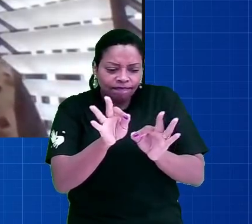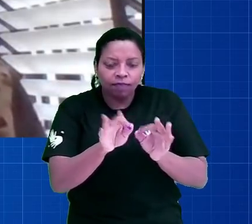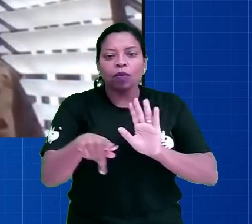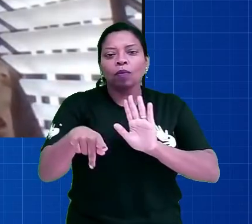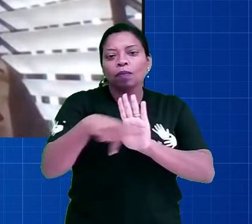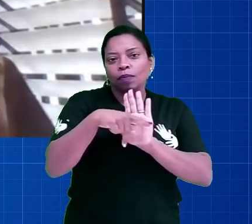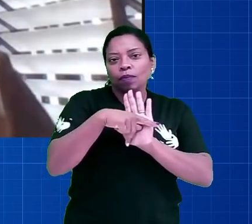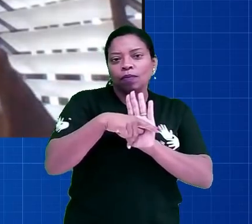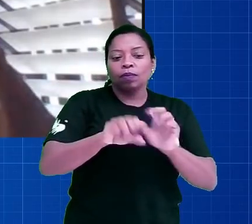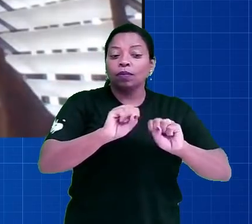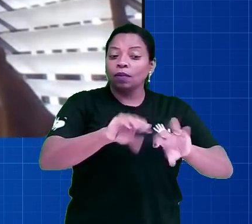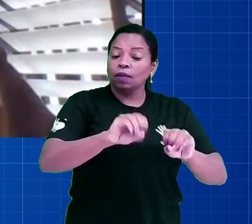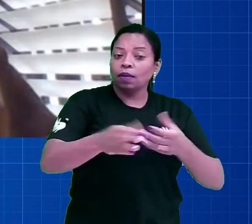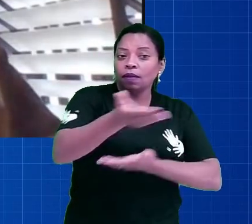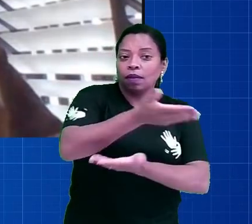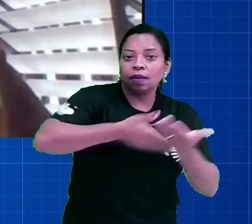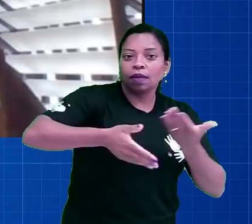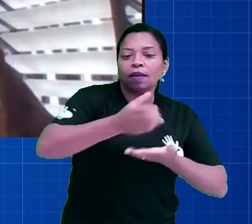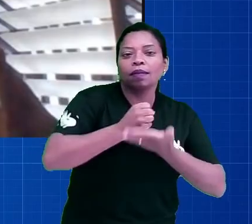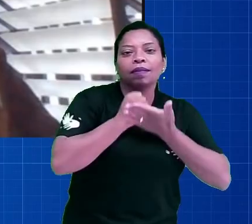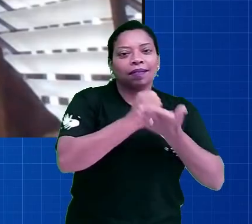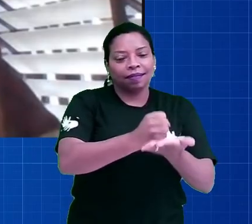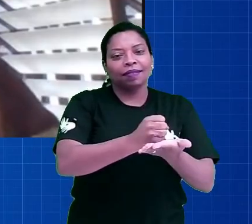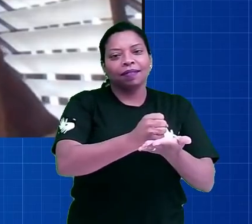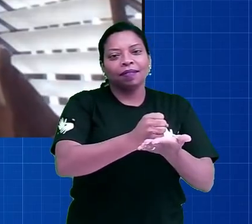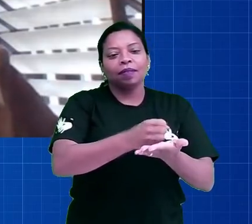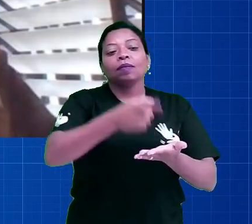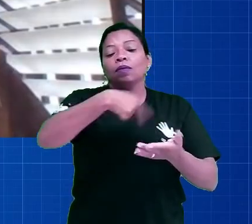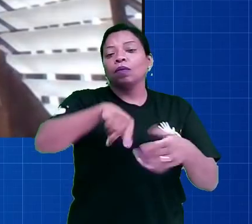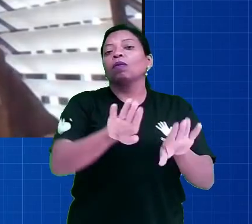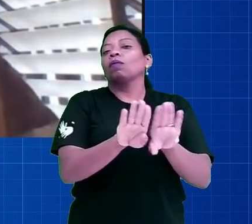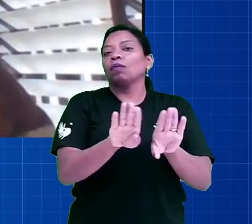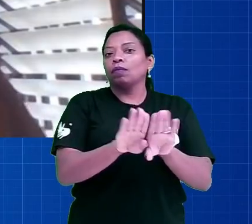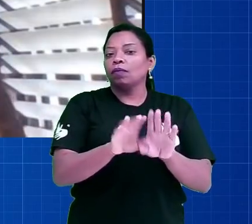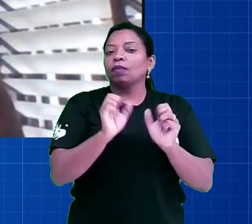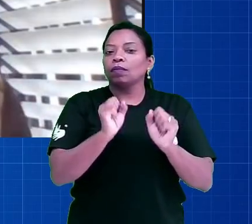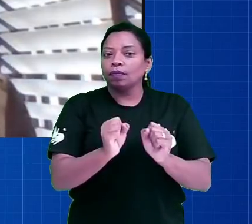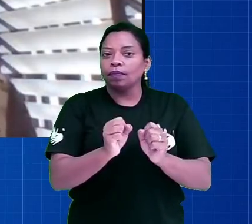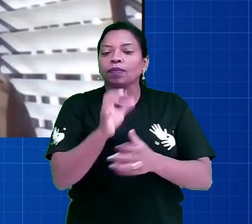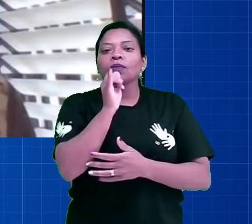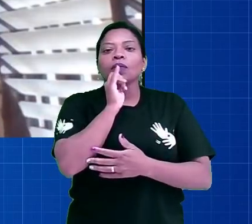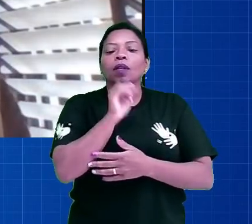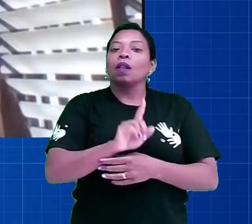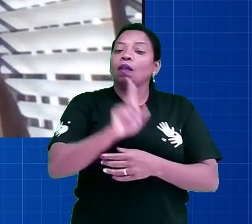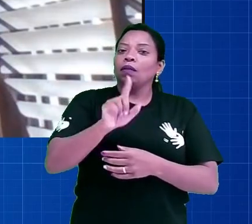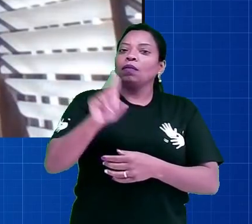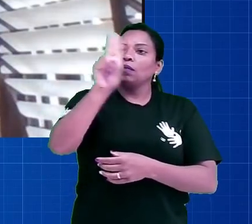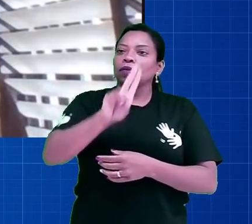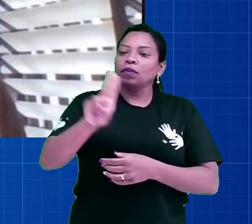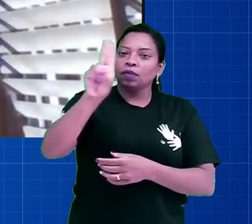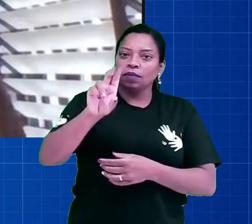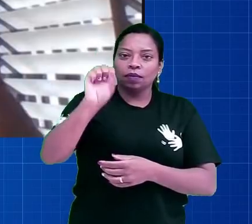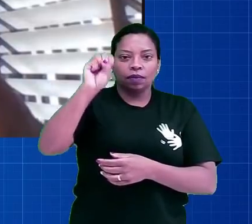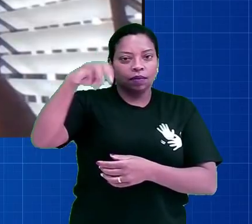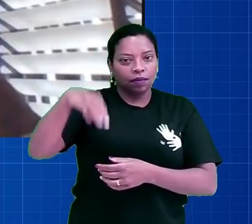bem acercado ali a questão da perspectiva do ensino colaborativo. E ele se beneficia também